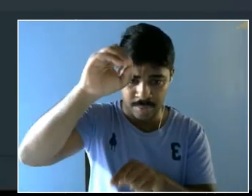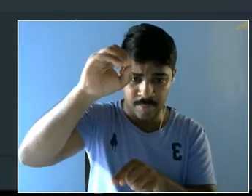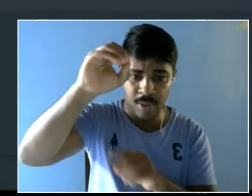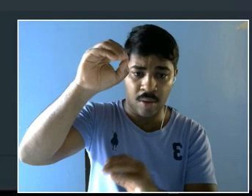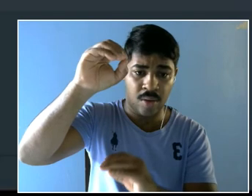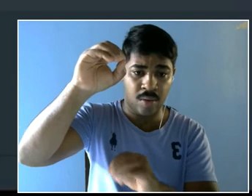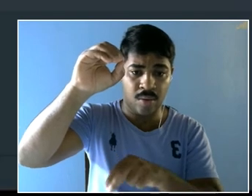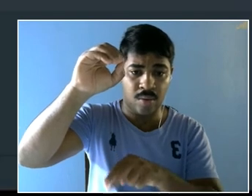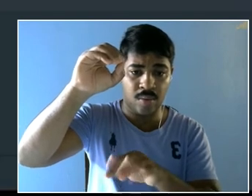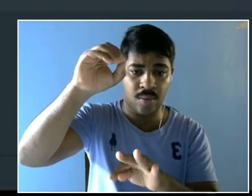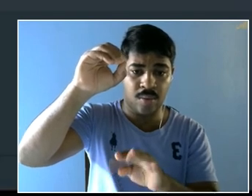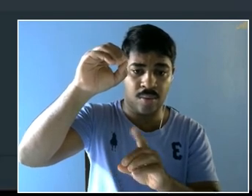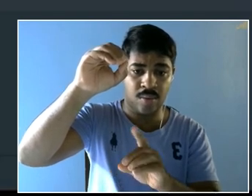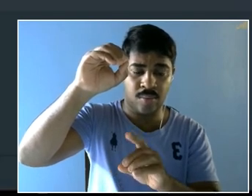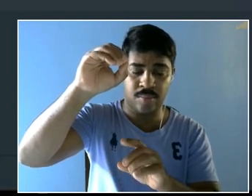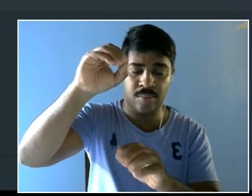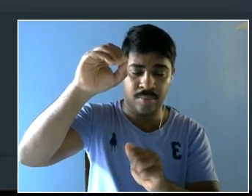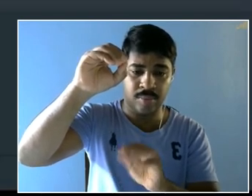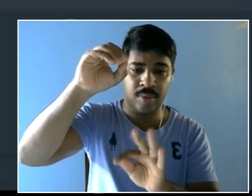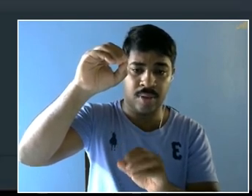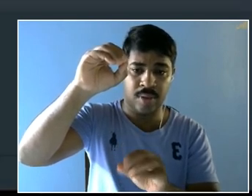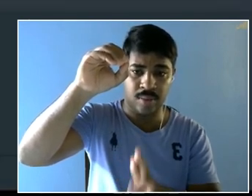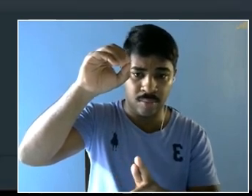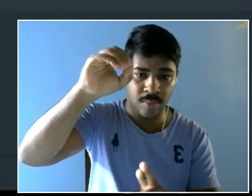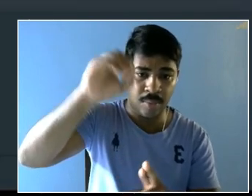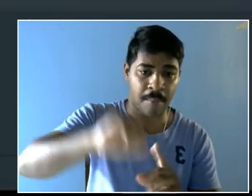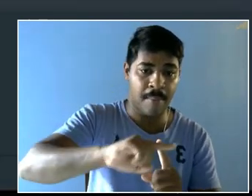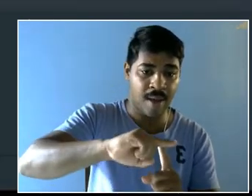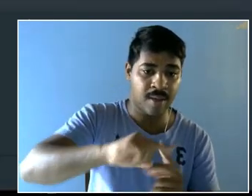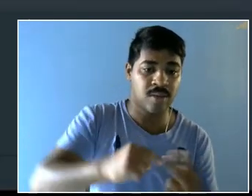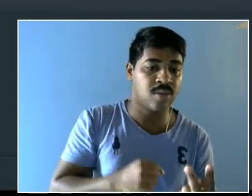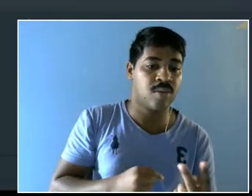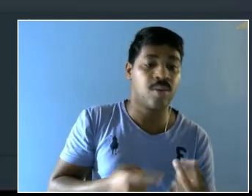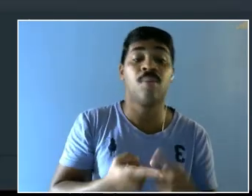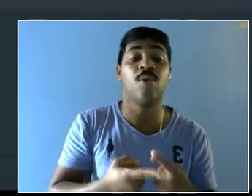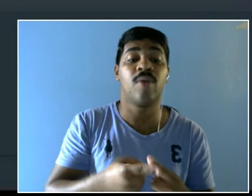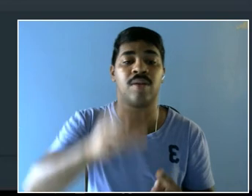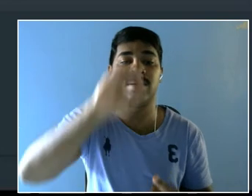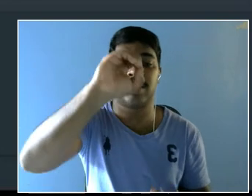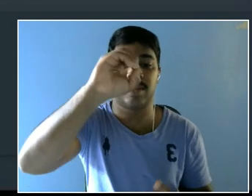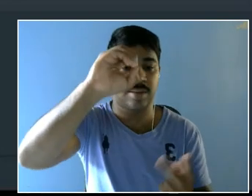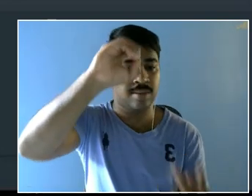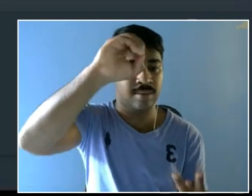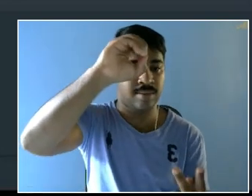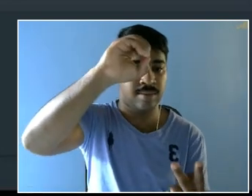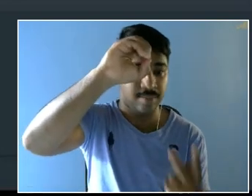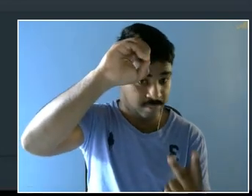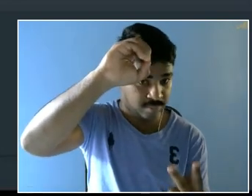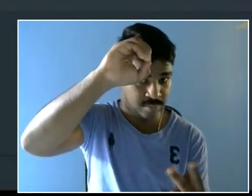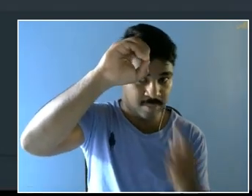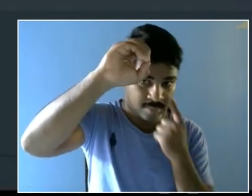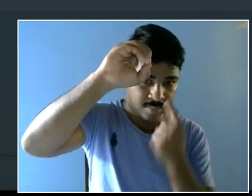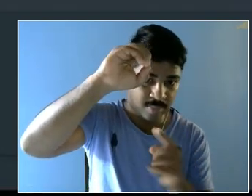Porque o igual faz isso. Ele pega o que está à direita e guarda na variável. Se você coloca só igual a 2, ele vai variar 2